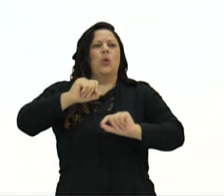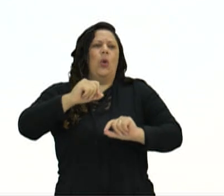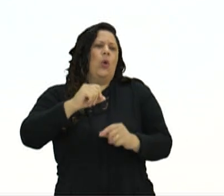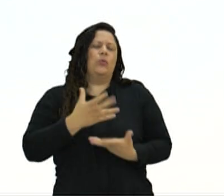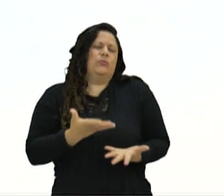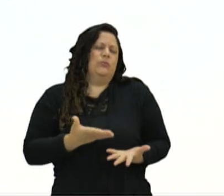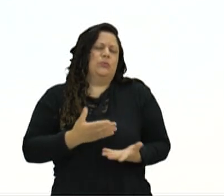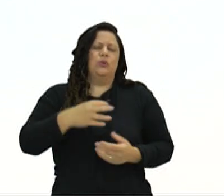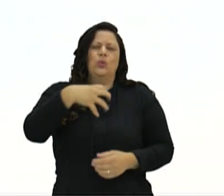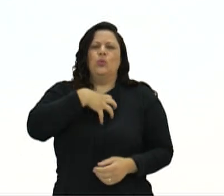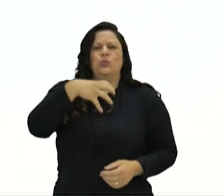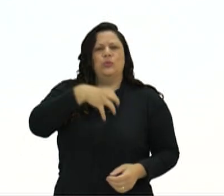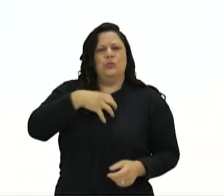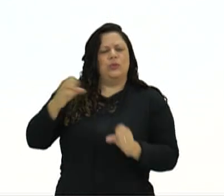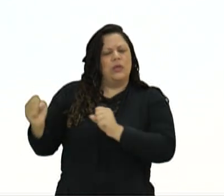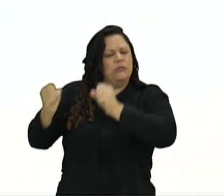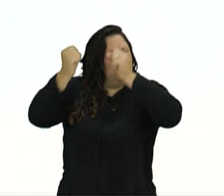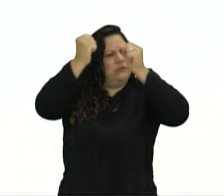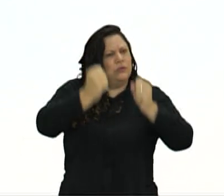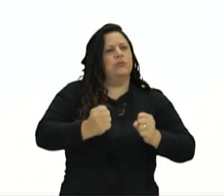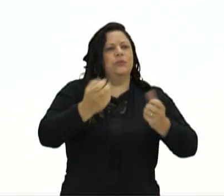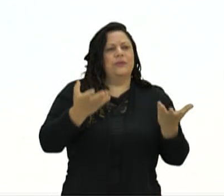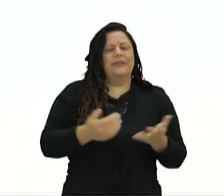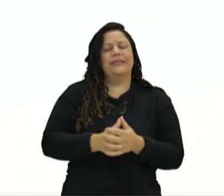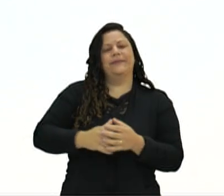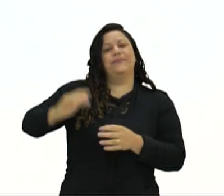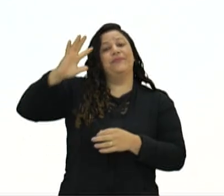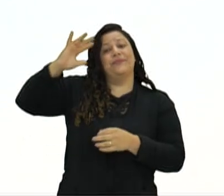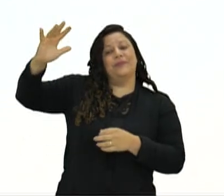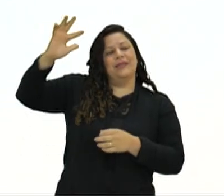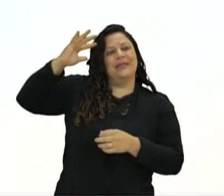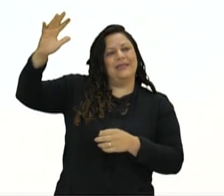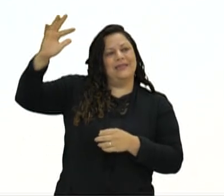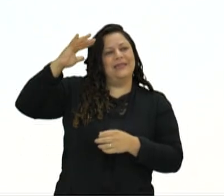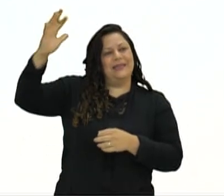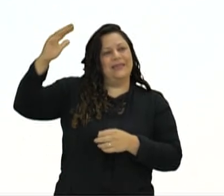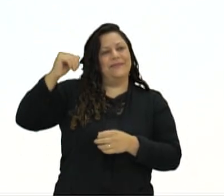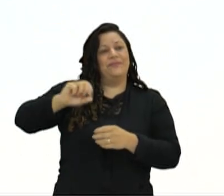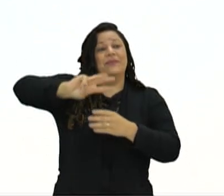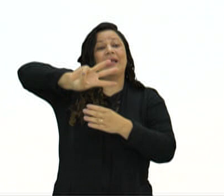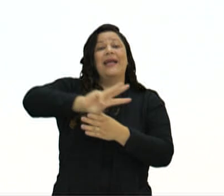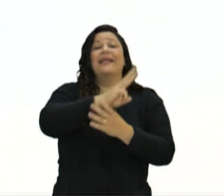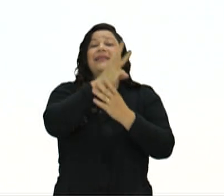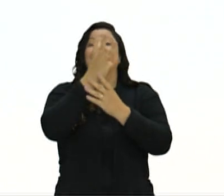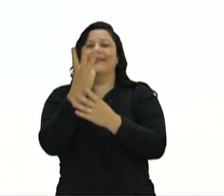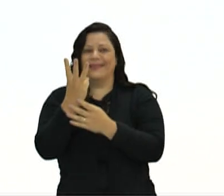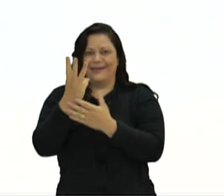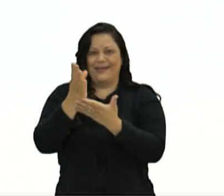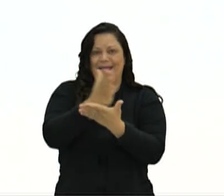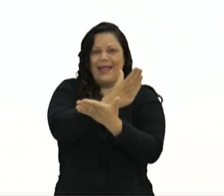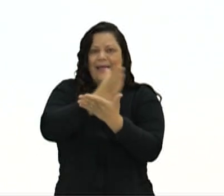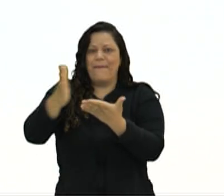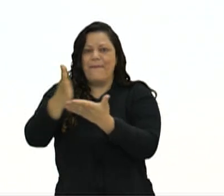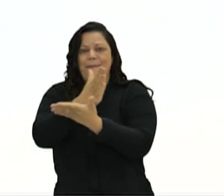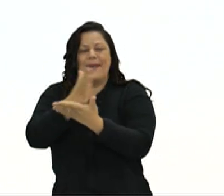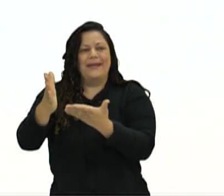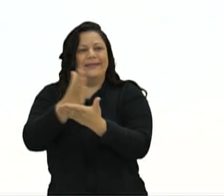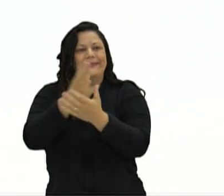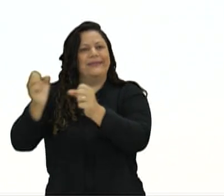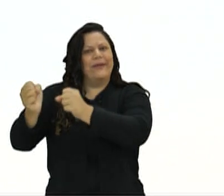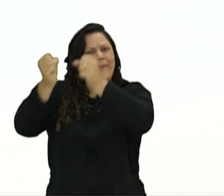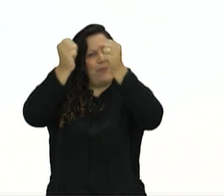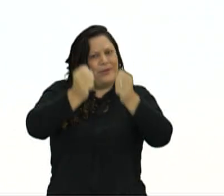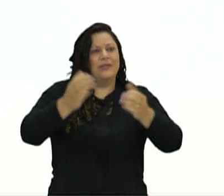por Montesquieu. Retomar a teoria da tripartição dos poderes. A gente viu isso lá com o professor Alexandre.